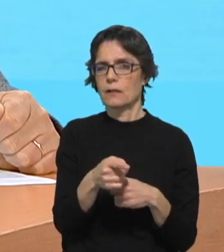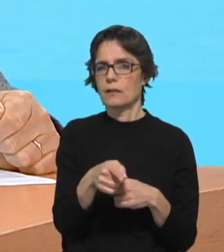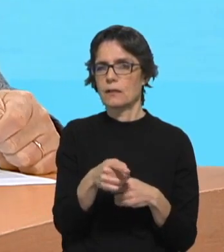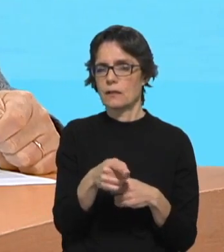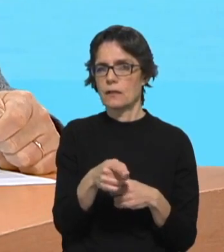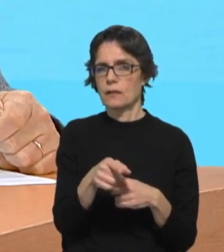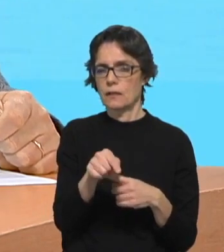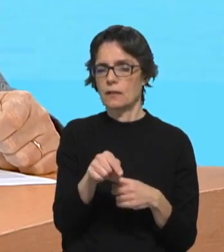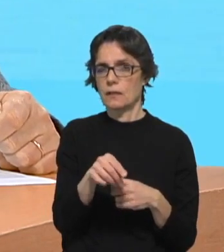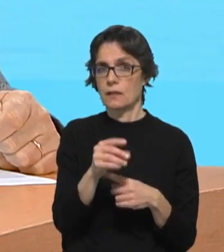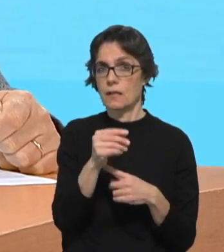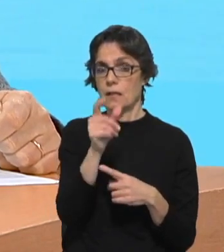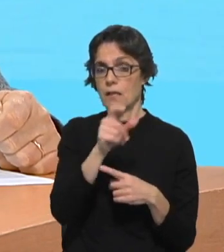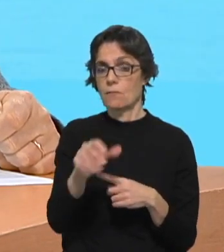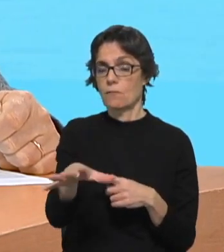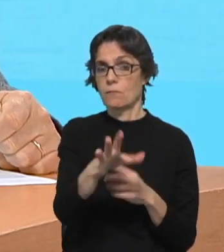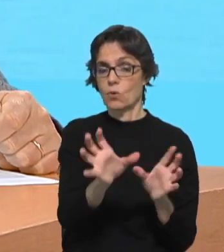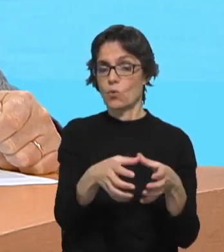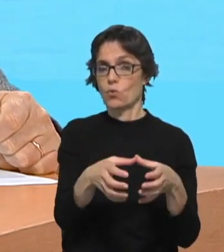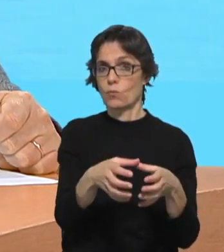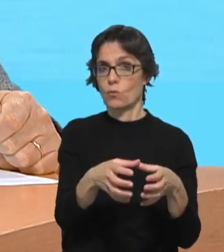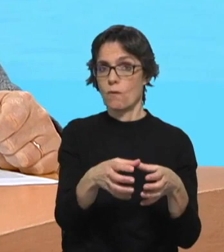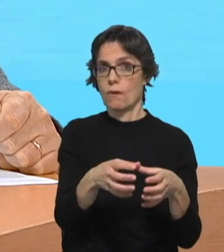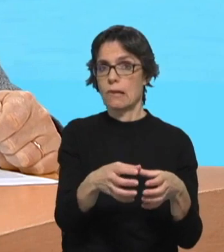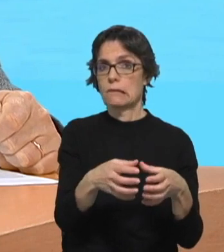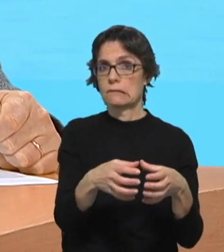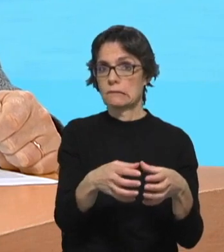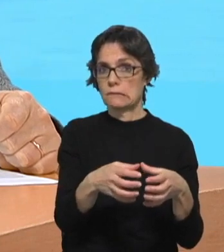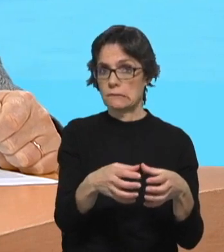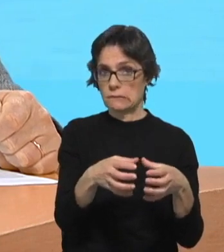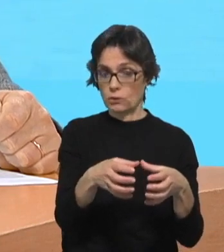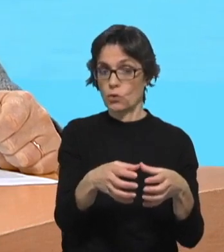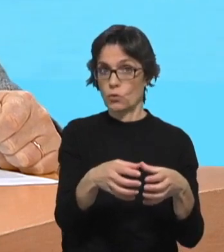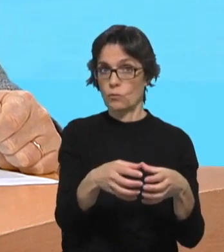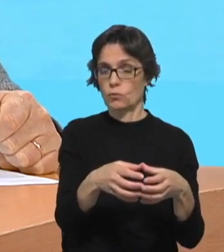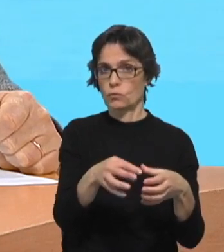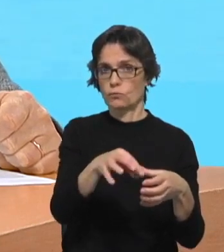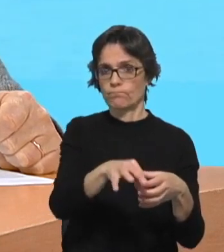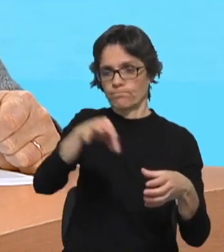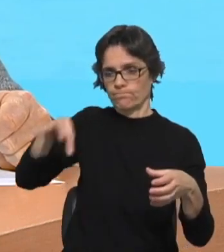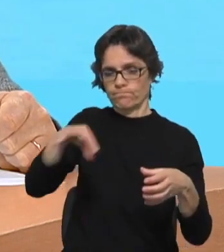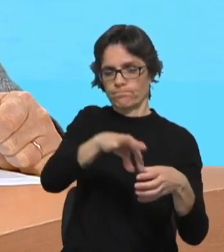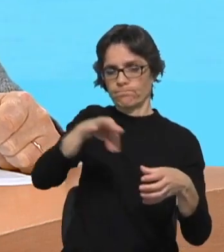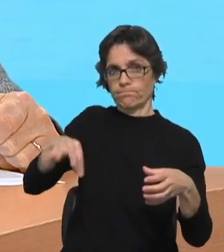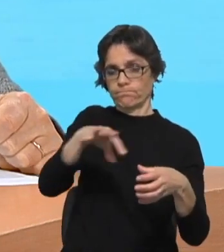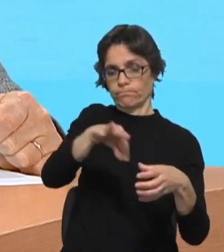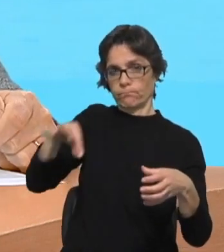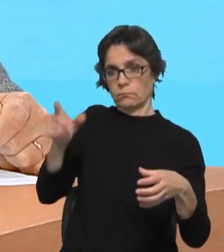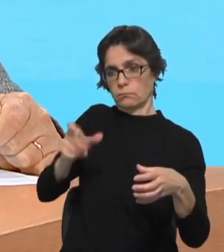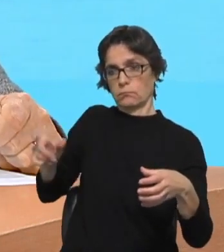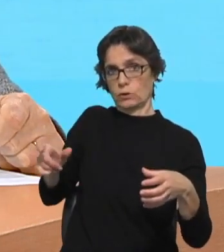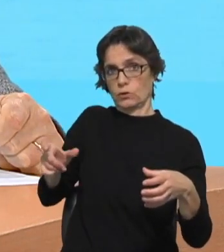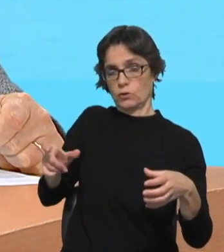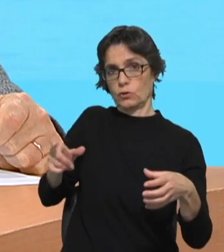quando nós isolamos nessa amostra as pessoas que vivem aqui há menos